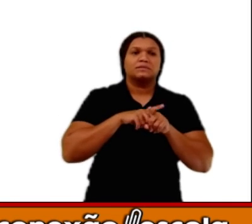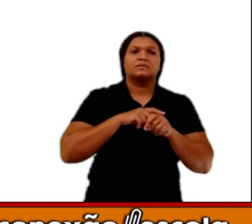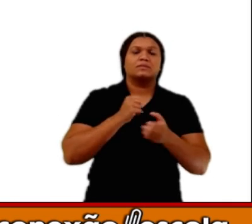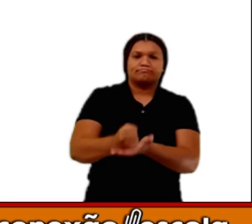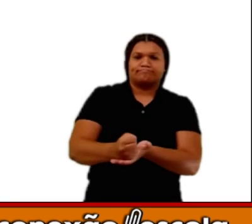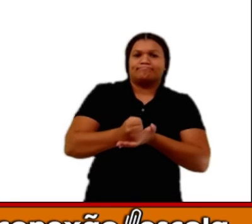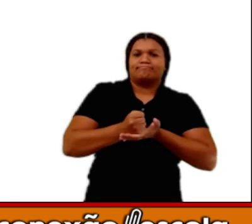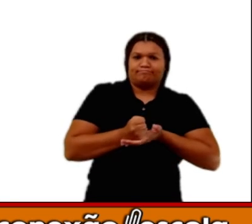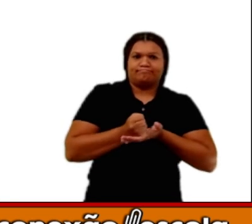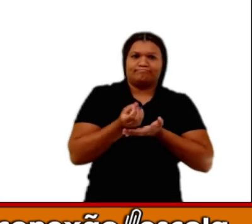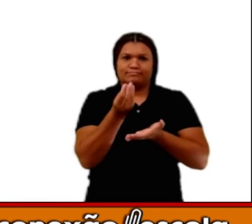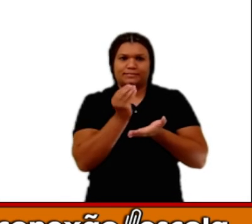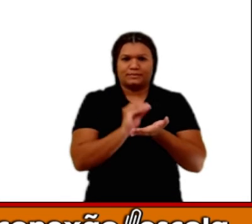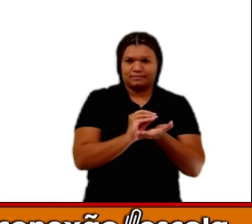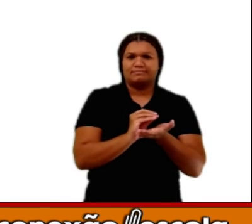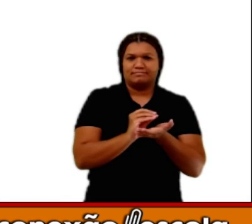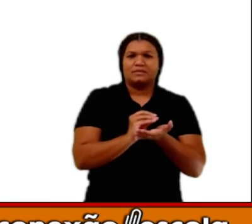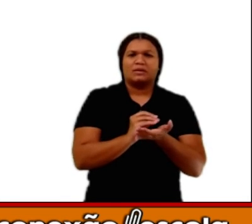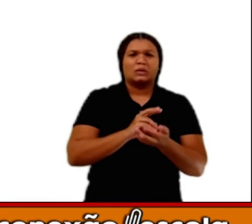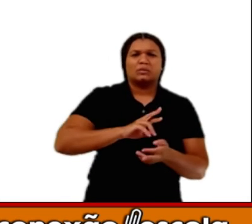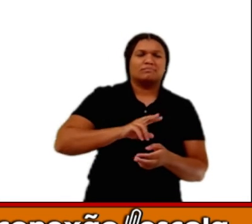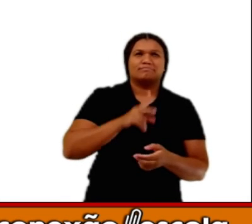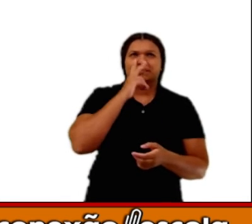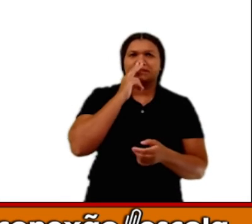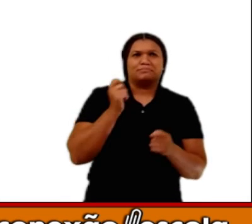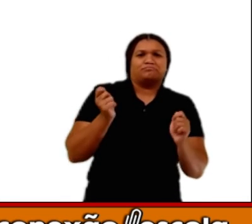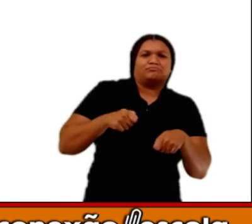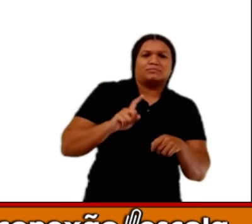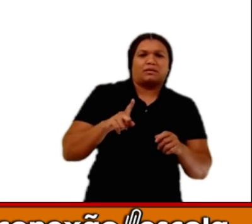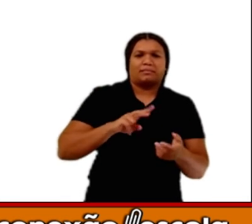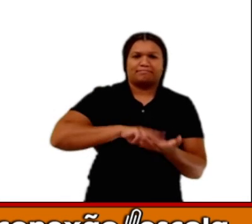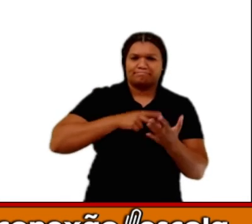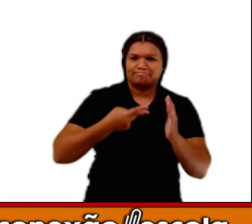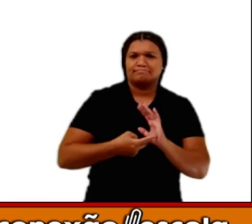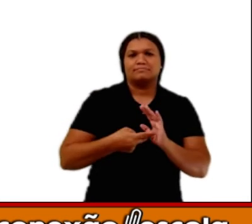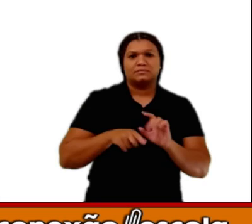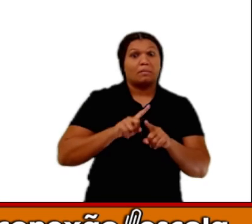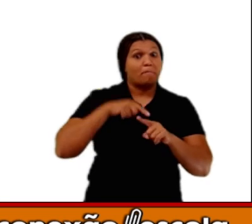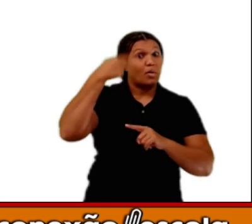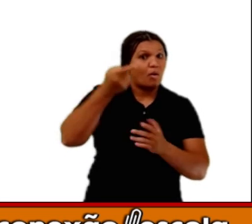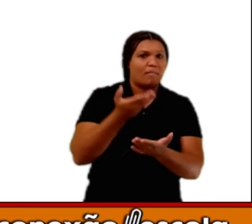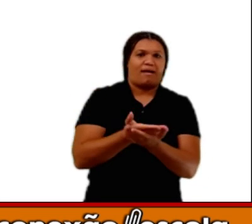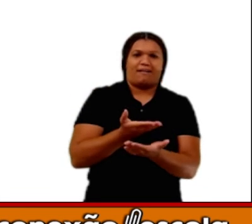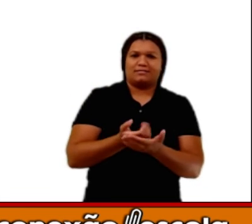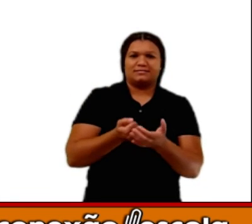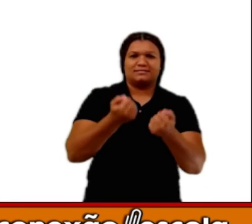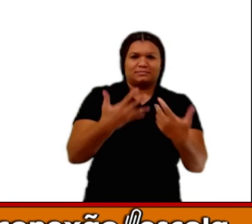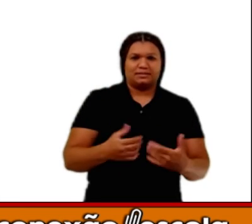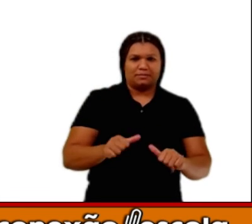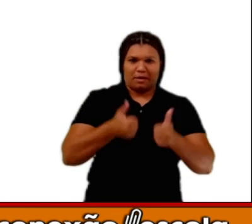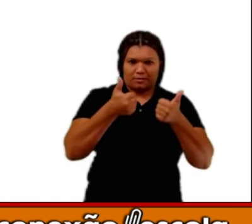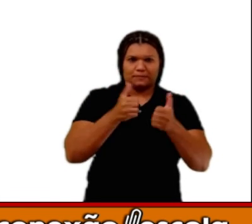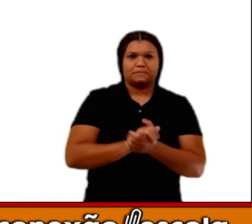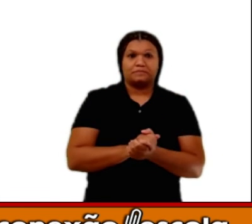tem nem como traduzir direito aqui aliás tem mas isso é um assunto para uma próxima aula certa e aí nesta frase